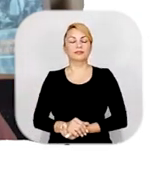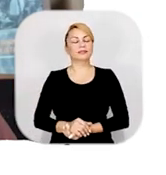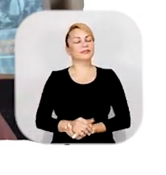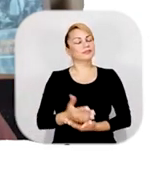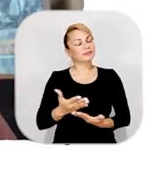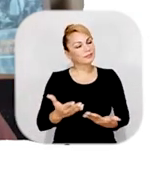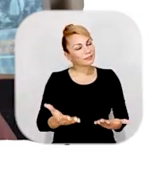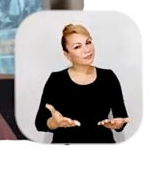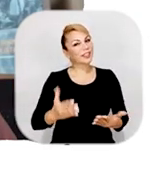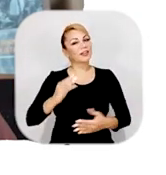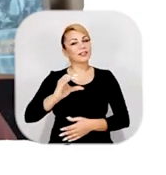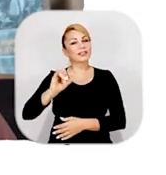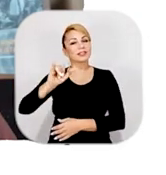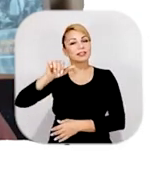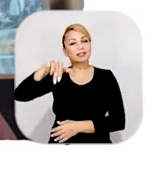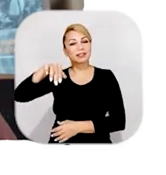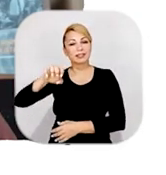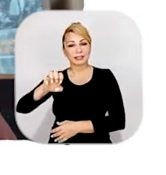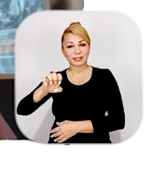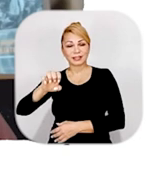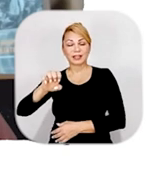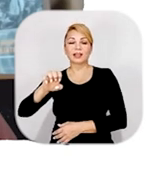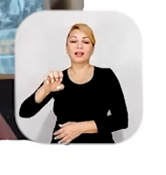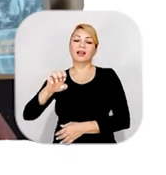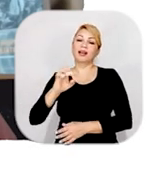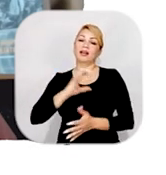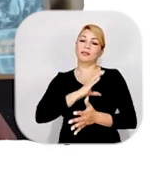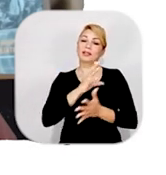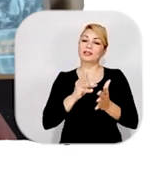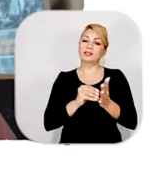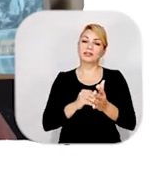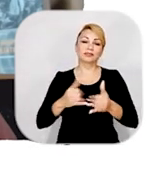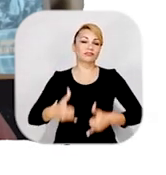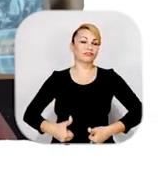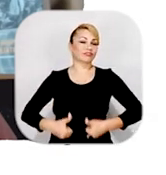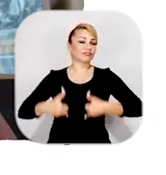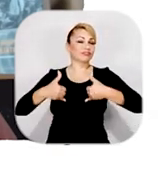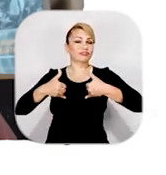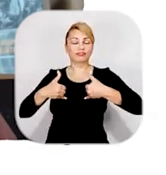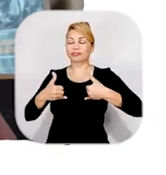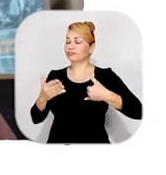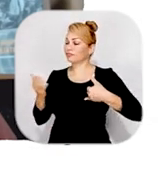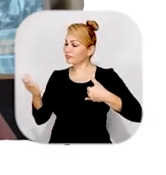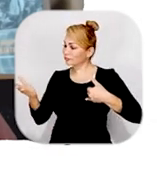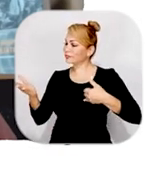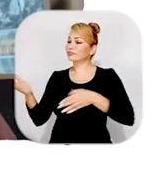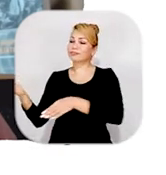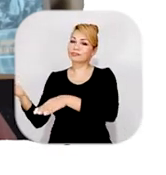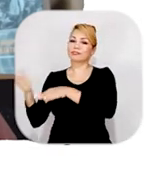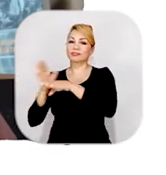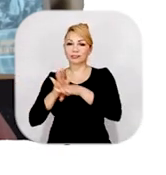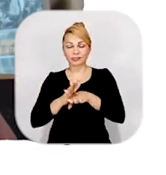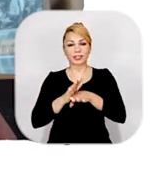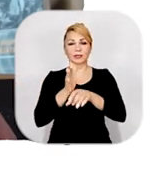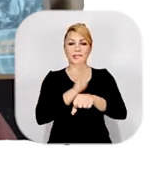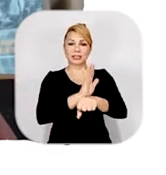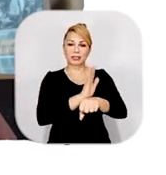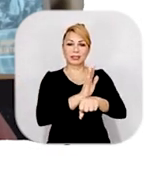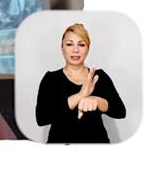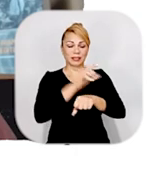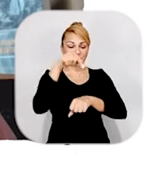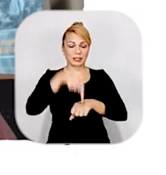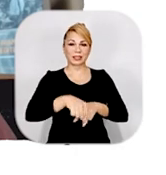Marta, no sentido dessa contribuição que você está dando para o cinema da Amazônia. A gente tem feito um trabalho